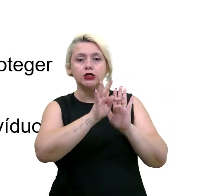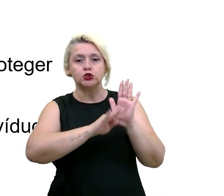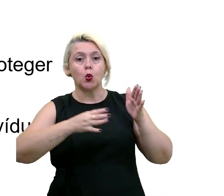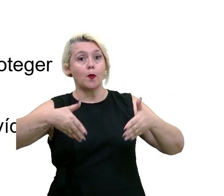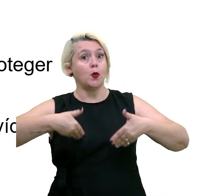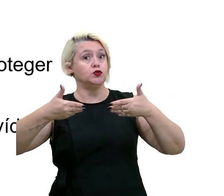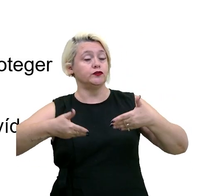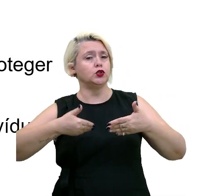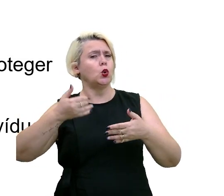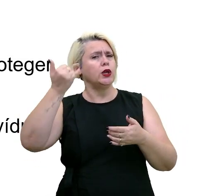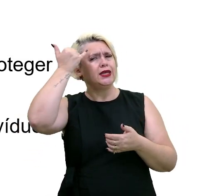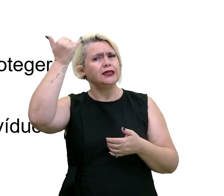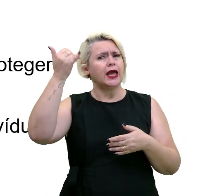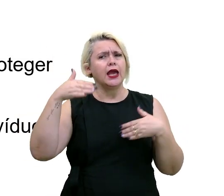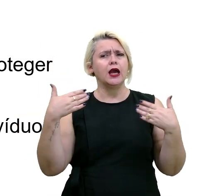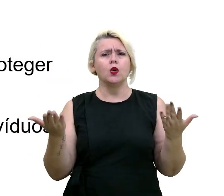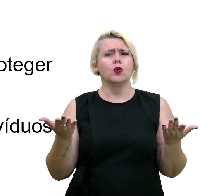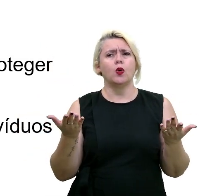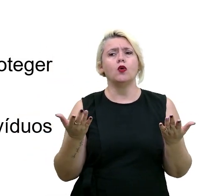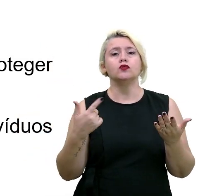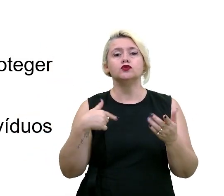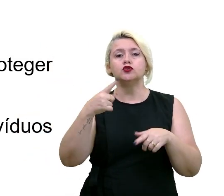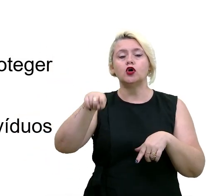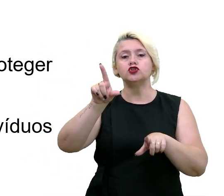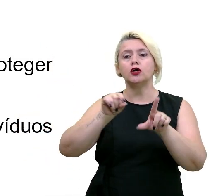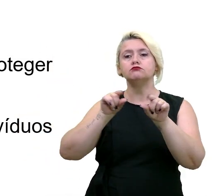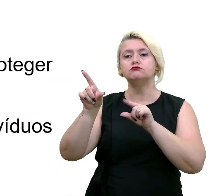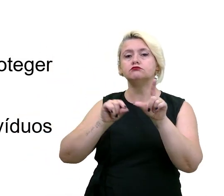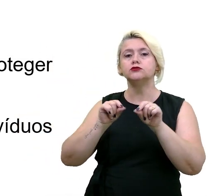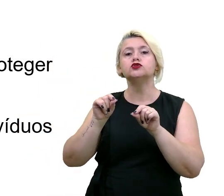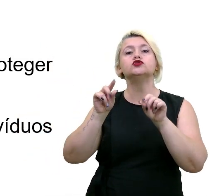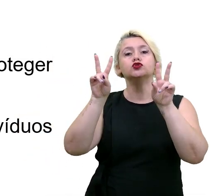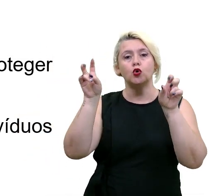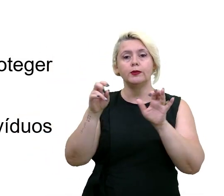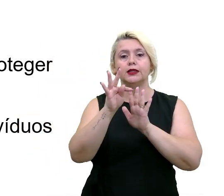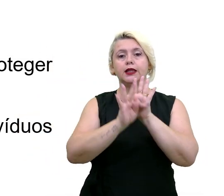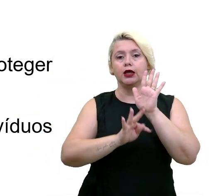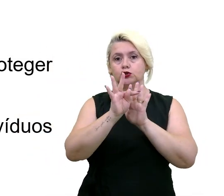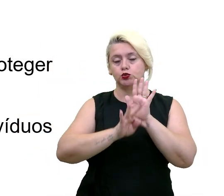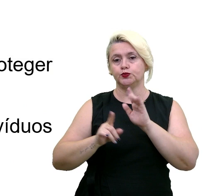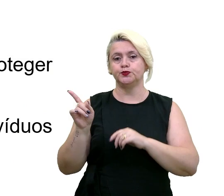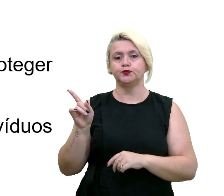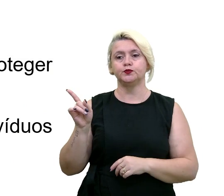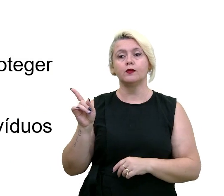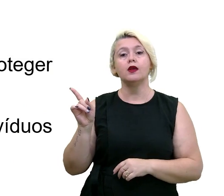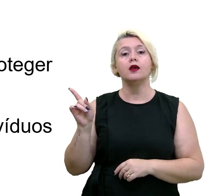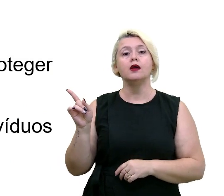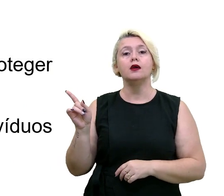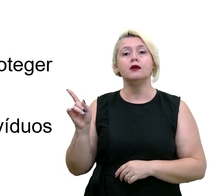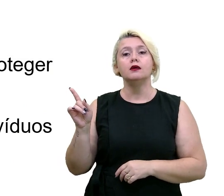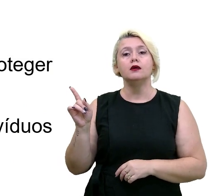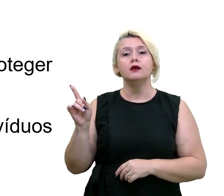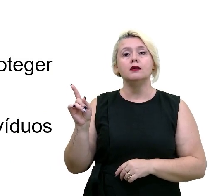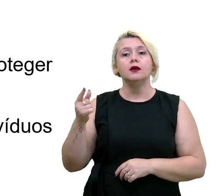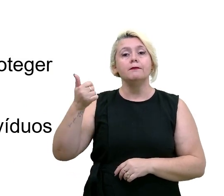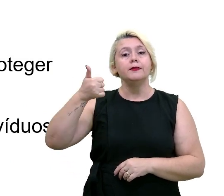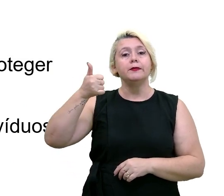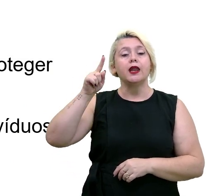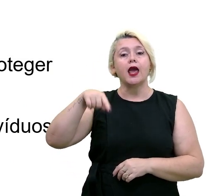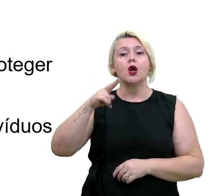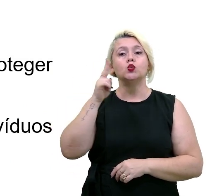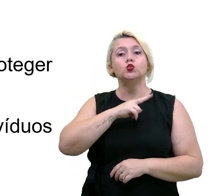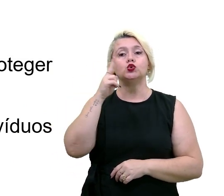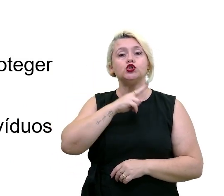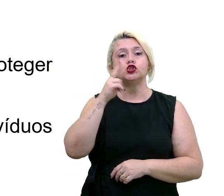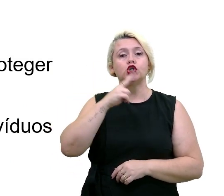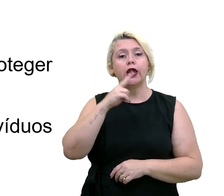ideias nós temos aí, que nós selecionamos desses textos motivadores? A primeira coisa foi a questão da urgência